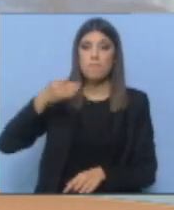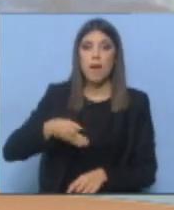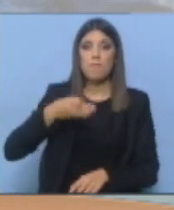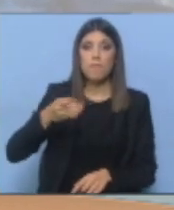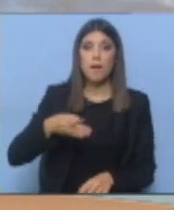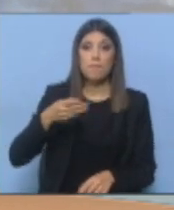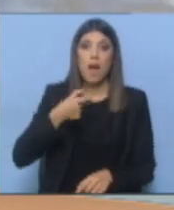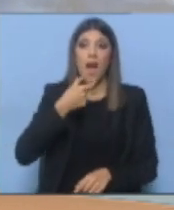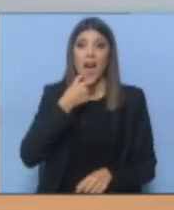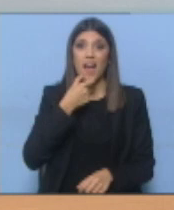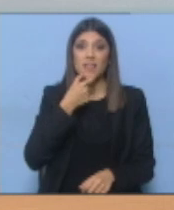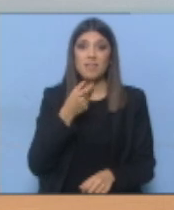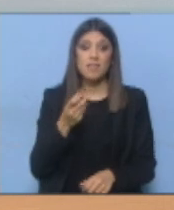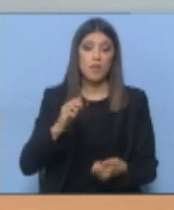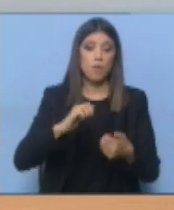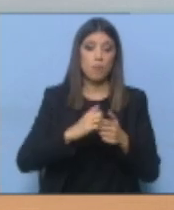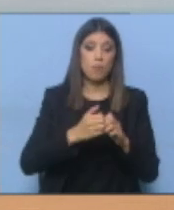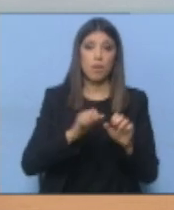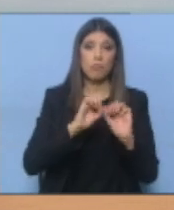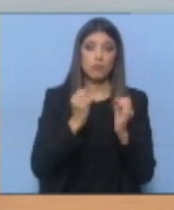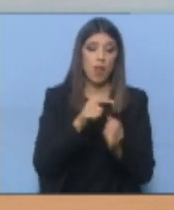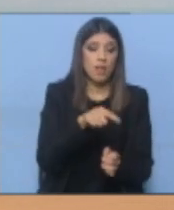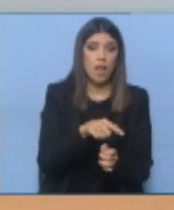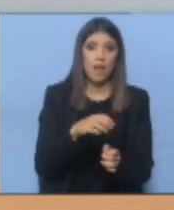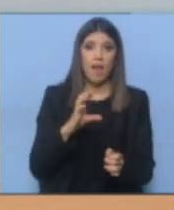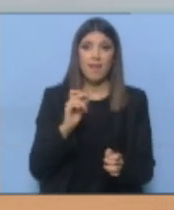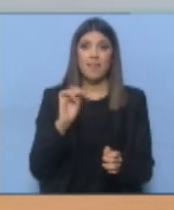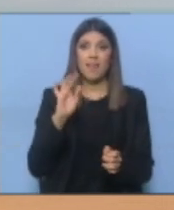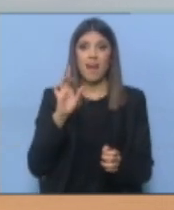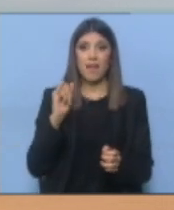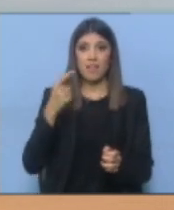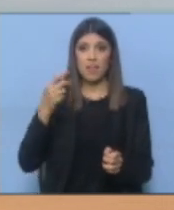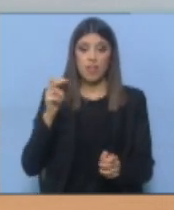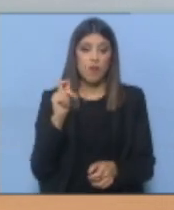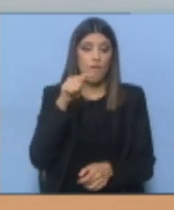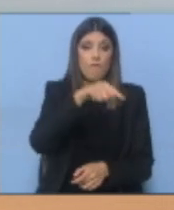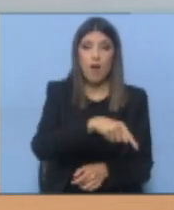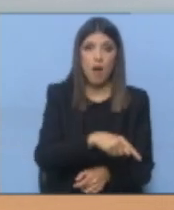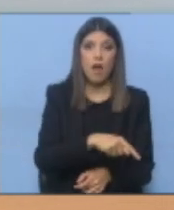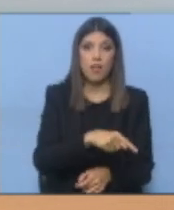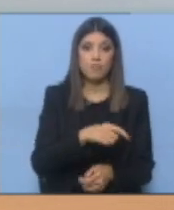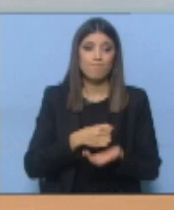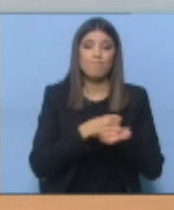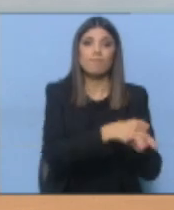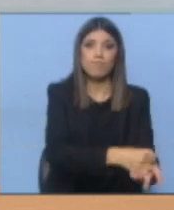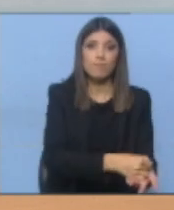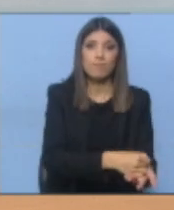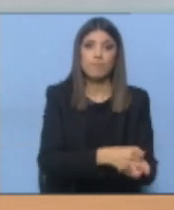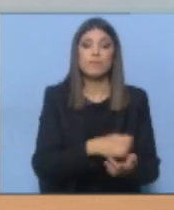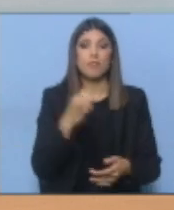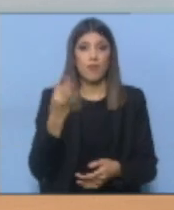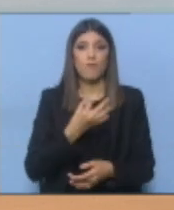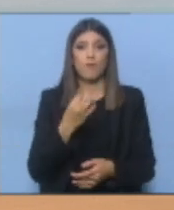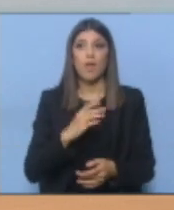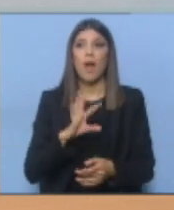Sim, não é uma organização que surge só na resposta, e também o lançamento dos cadernos, do primeiro caderno do